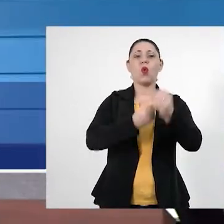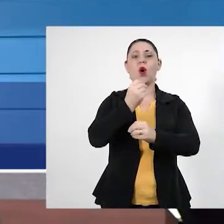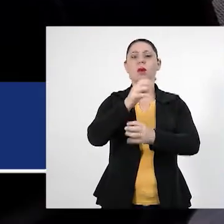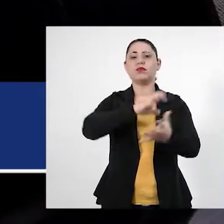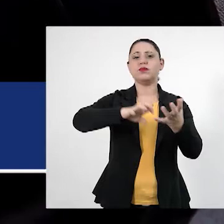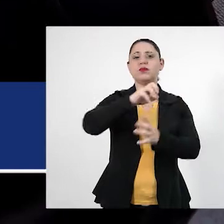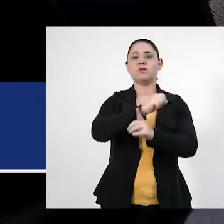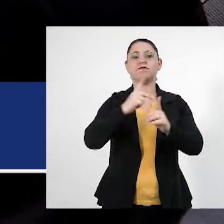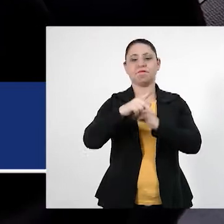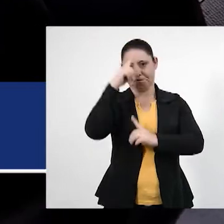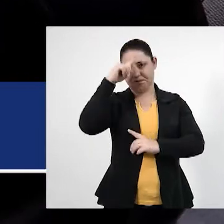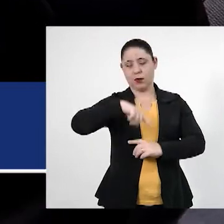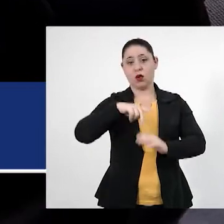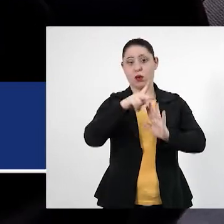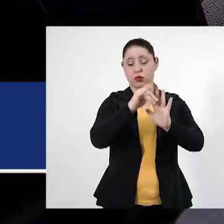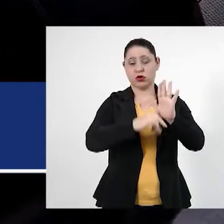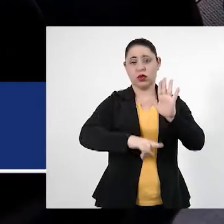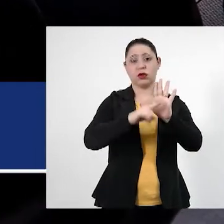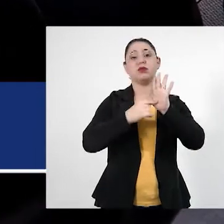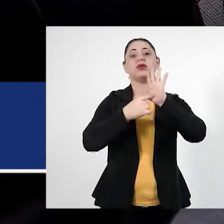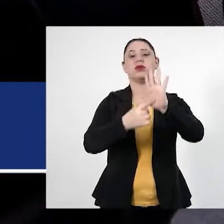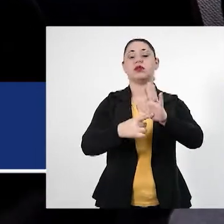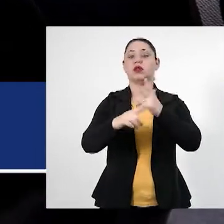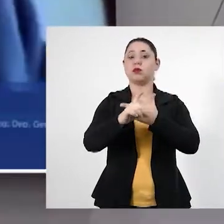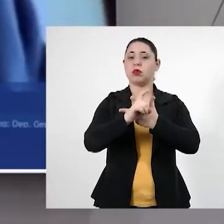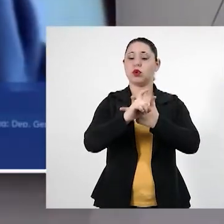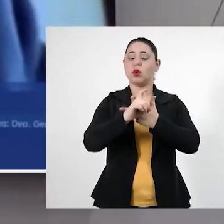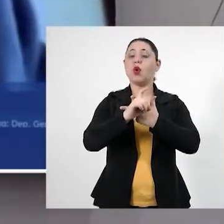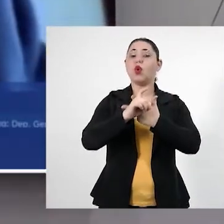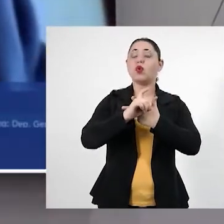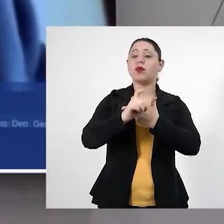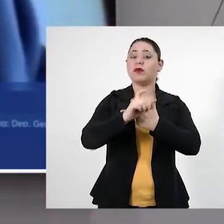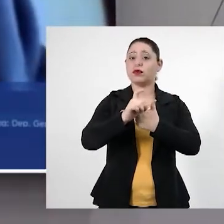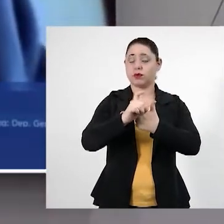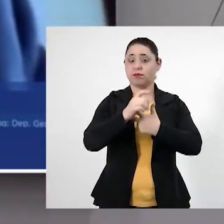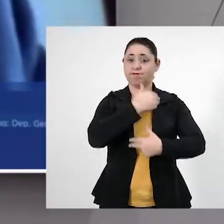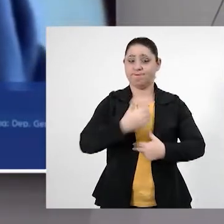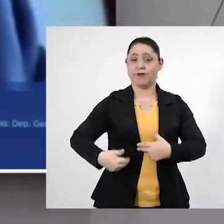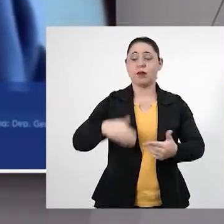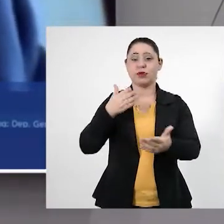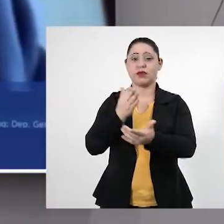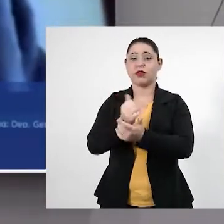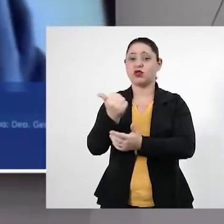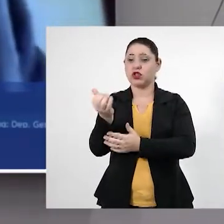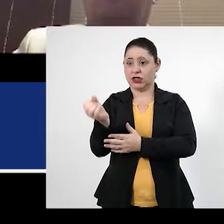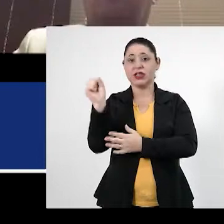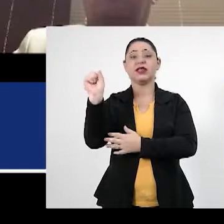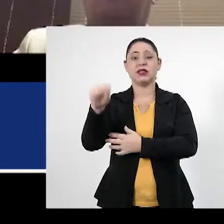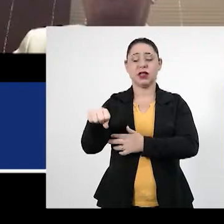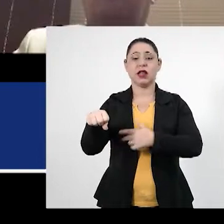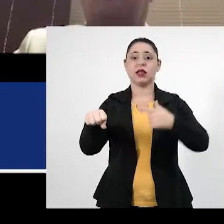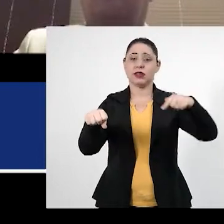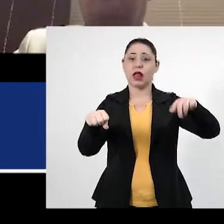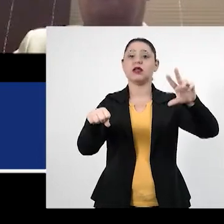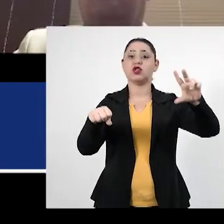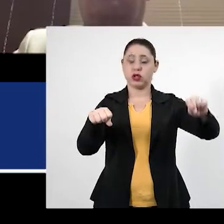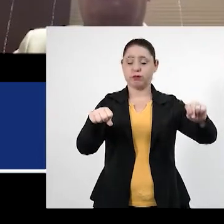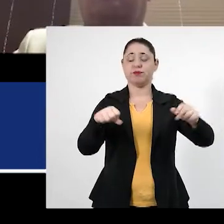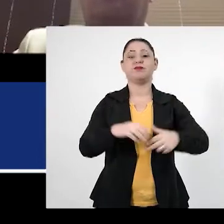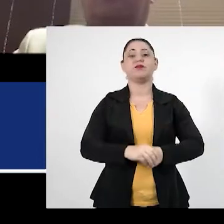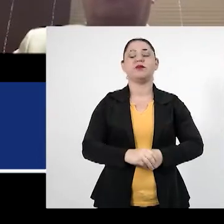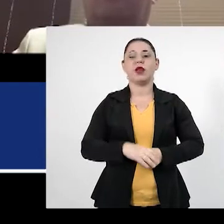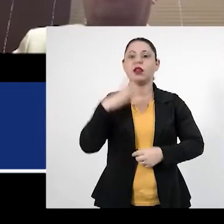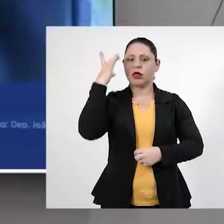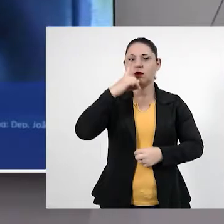deste ano, conforme estipulado pela reforma da Previdência, o projeto apresentado pelo governo de Mato Grosso do Sul foi aprovado por 16